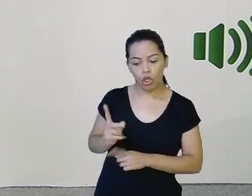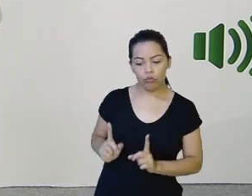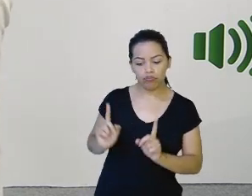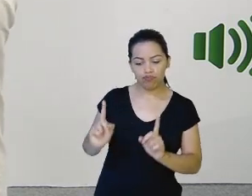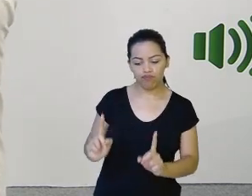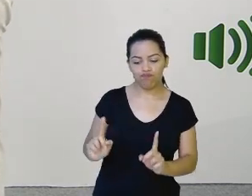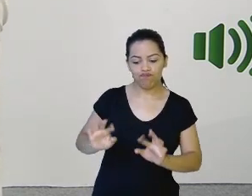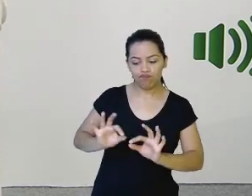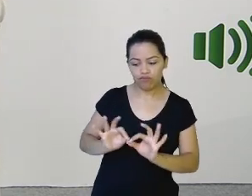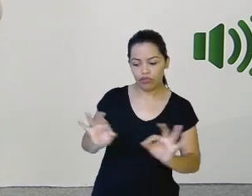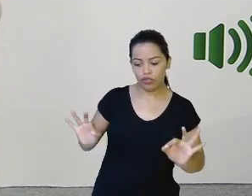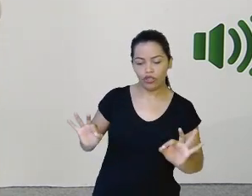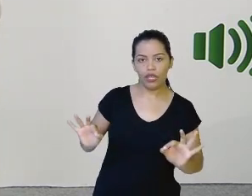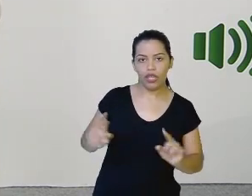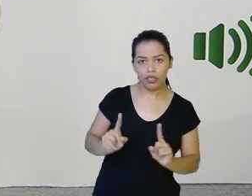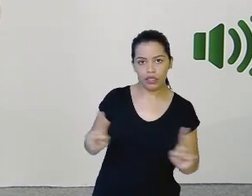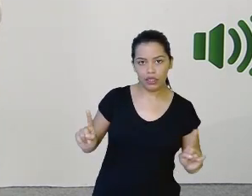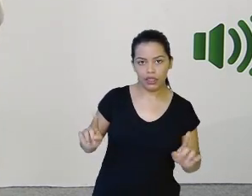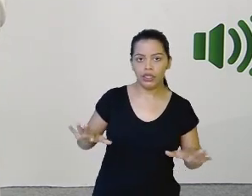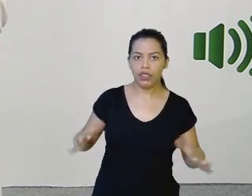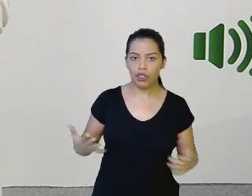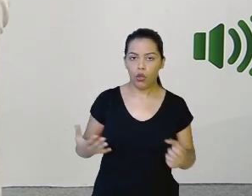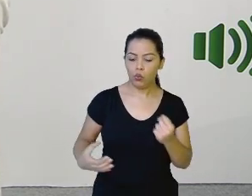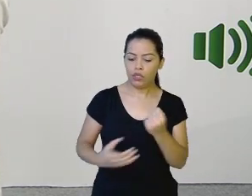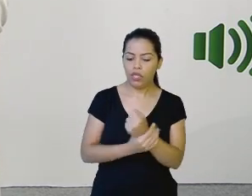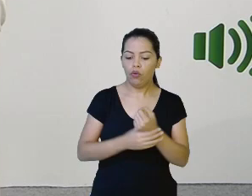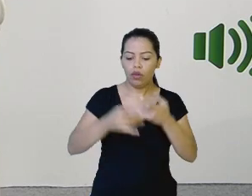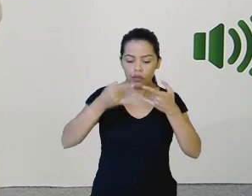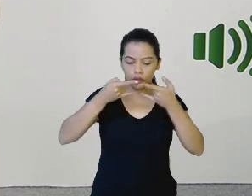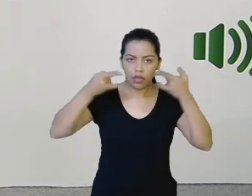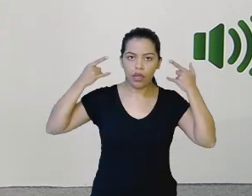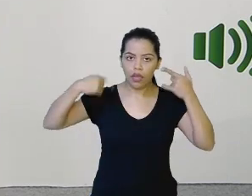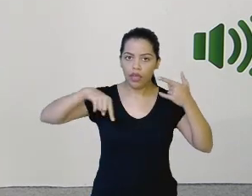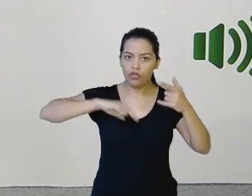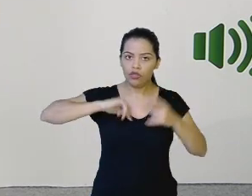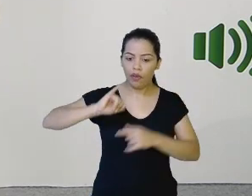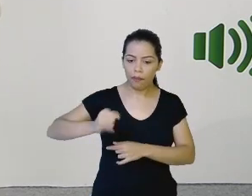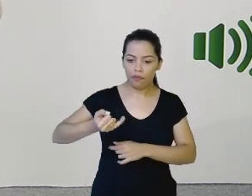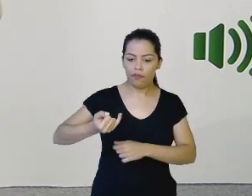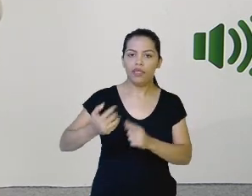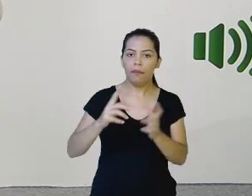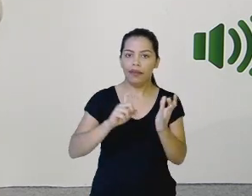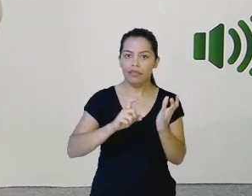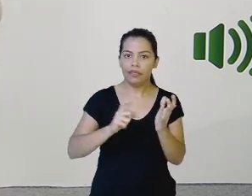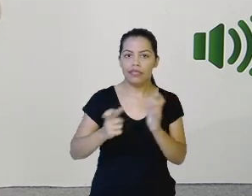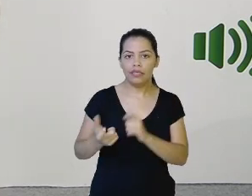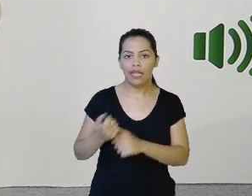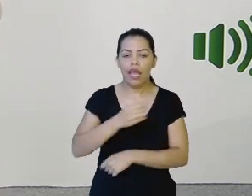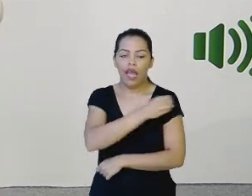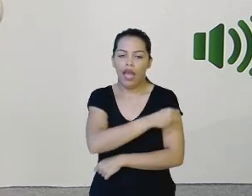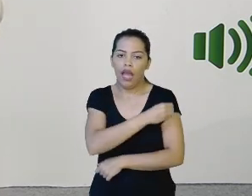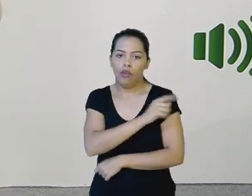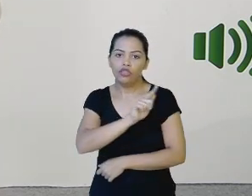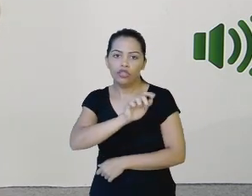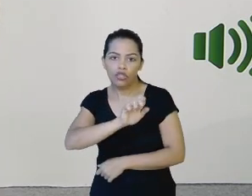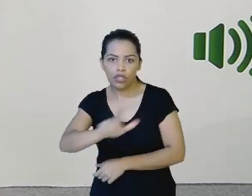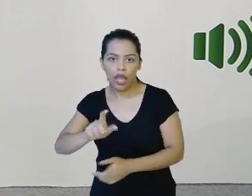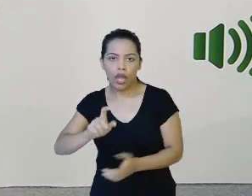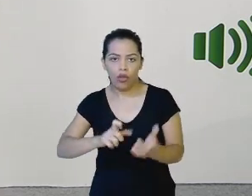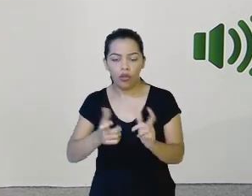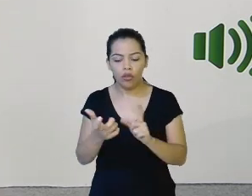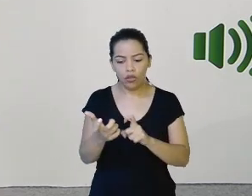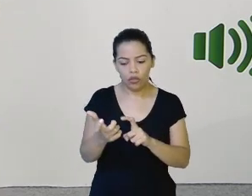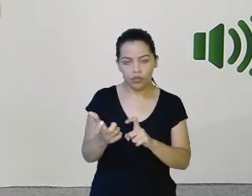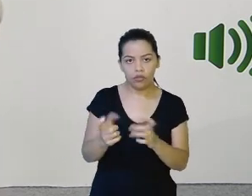mantendo a distância segura. Vamos aproveitar para higienizar as nossas mãos com álcool gel, não é, professor? Para poder a gente fazer